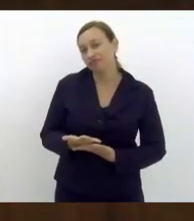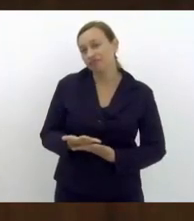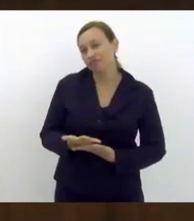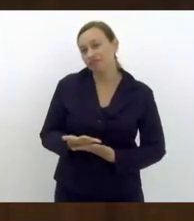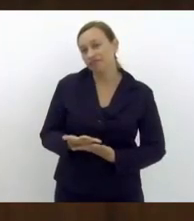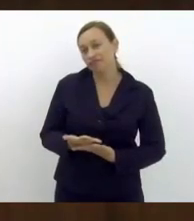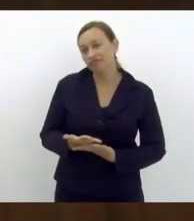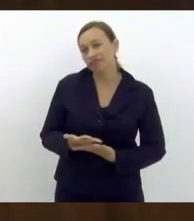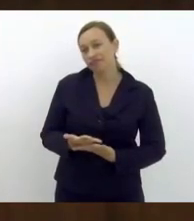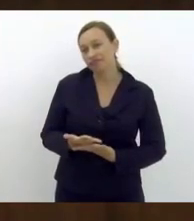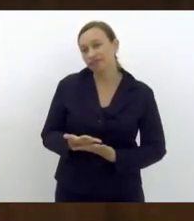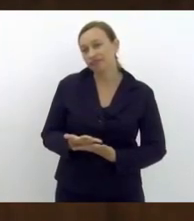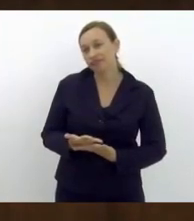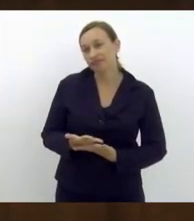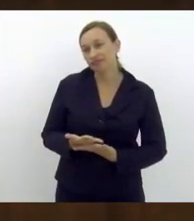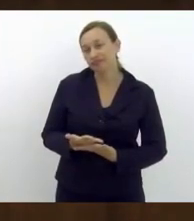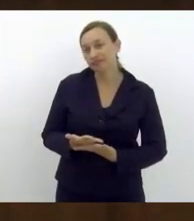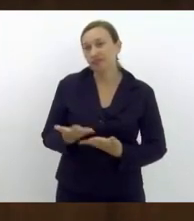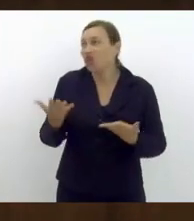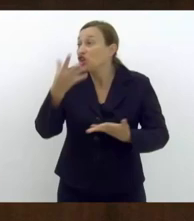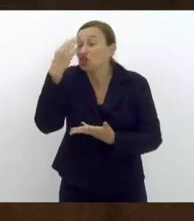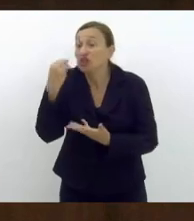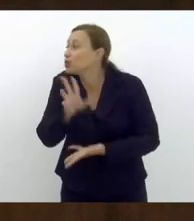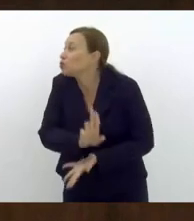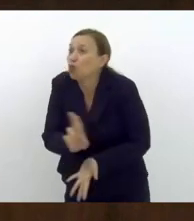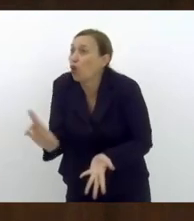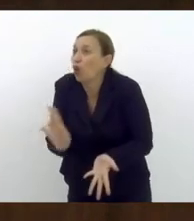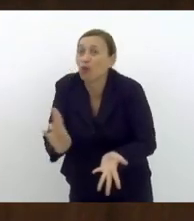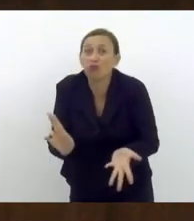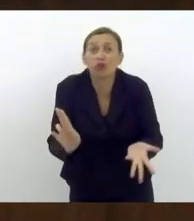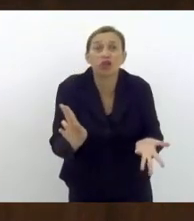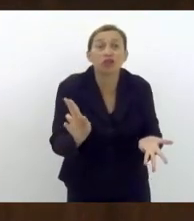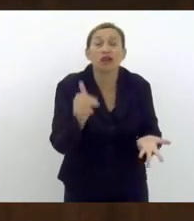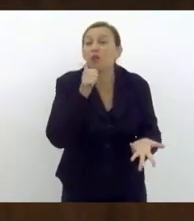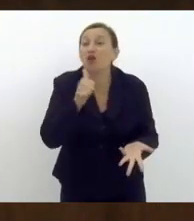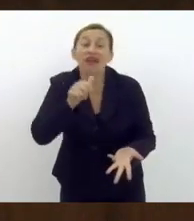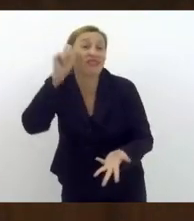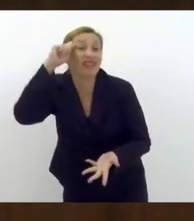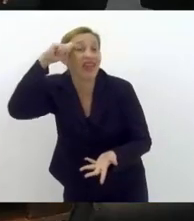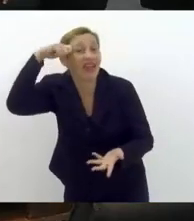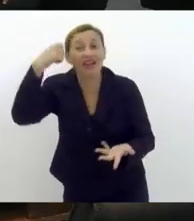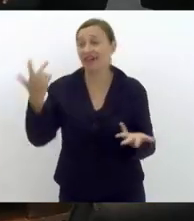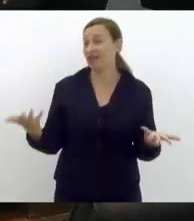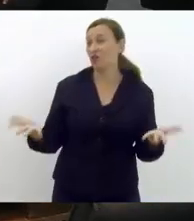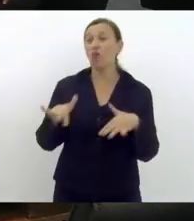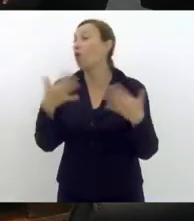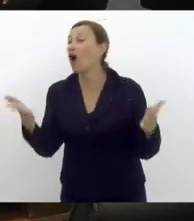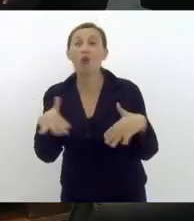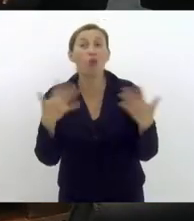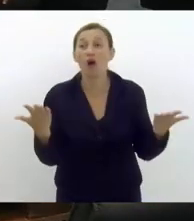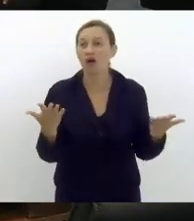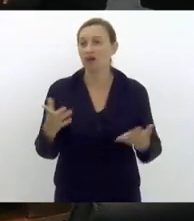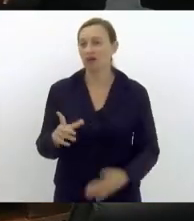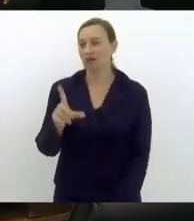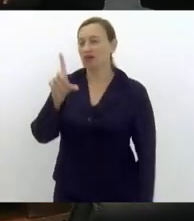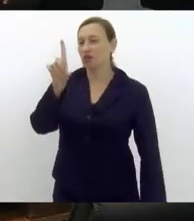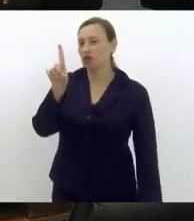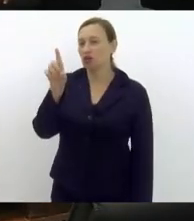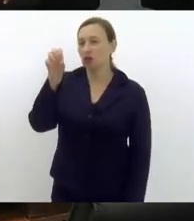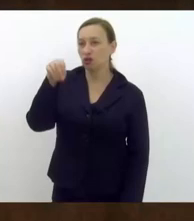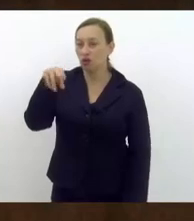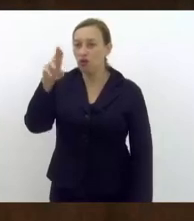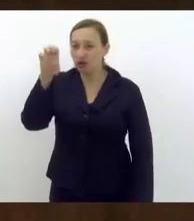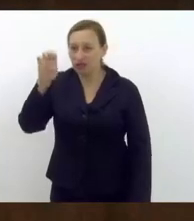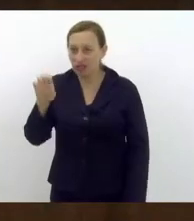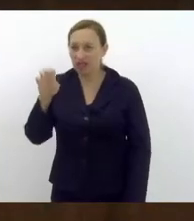Da nossa querida... Gente, nossa pérola negra. Dona Ivone Lara,